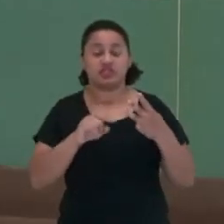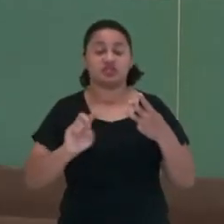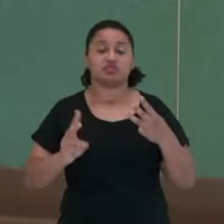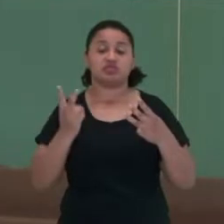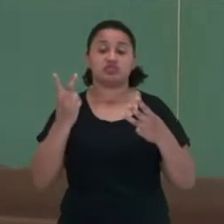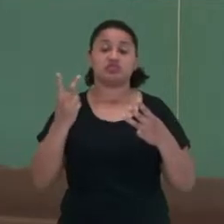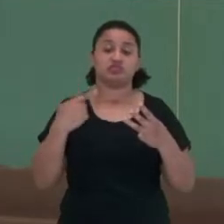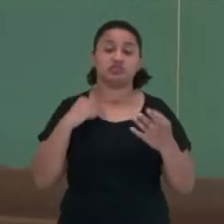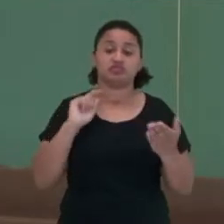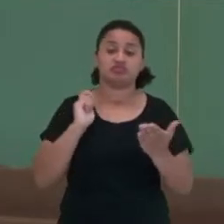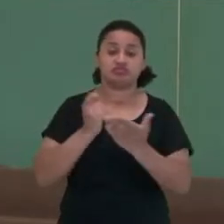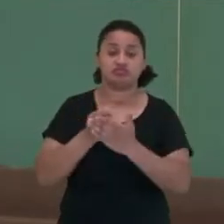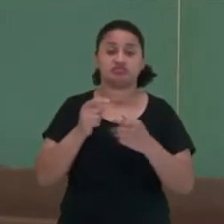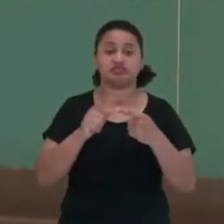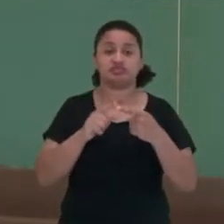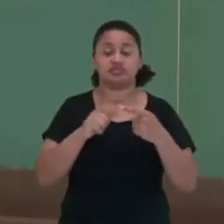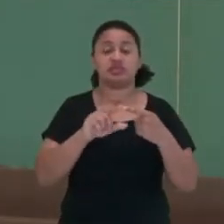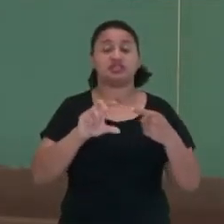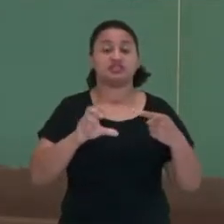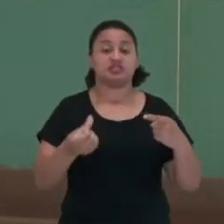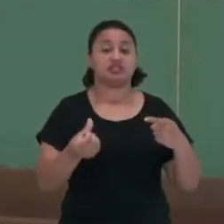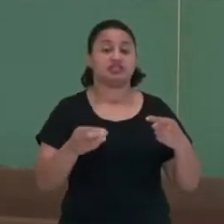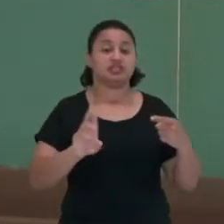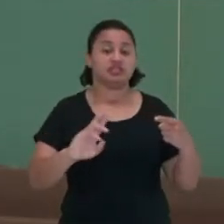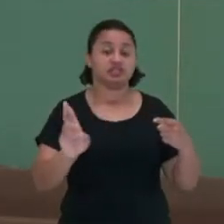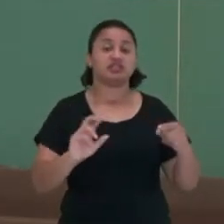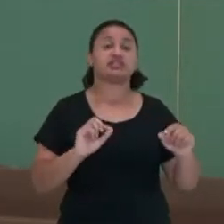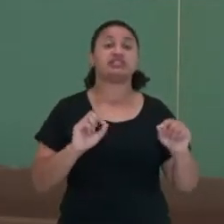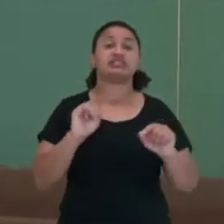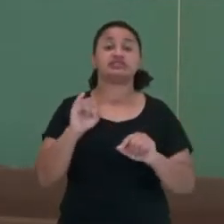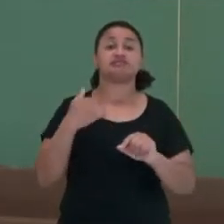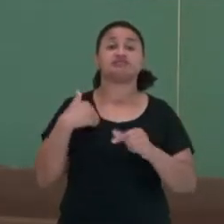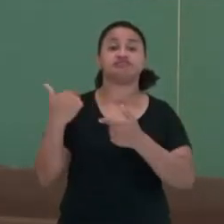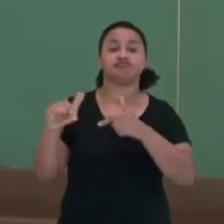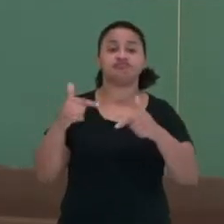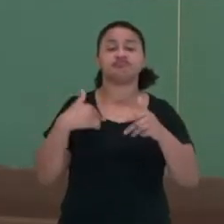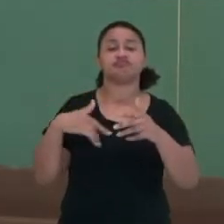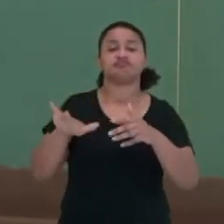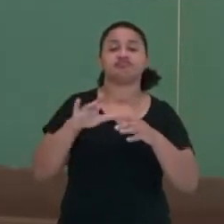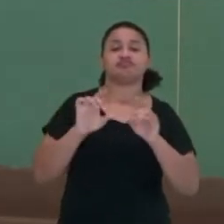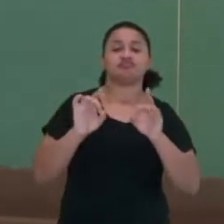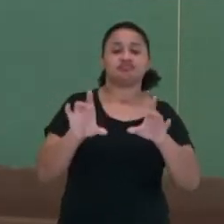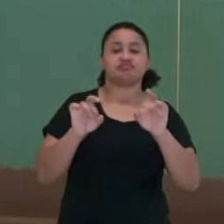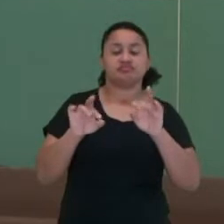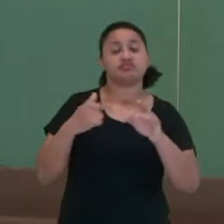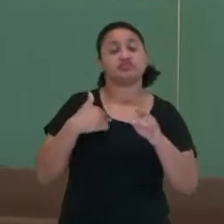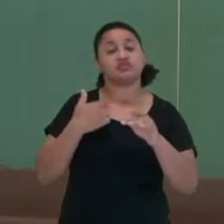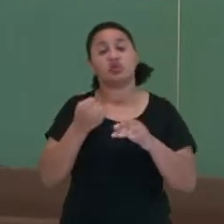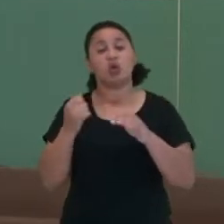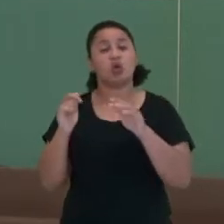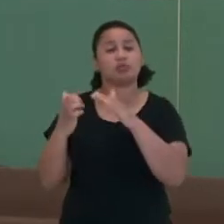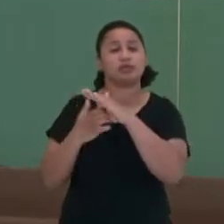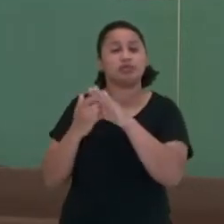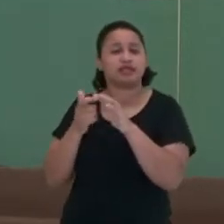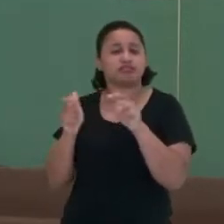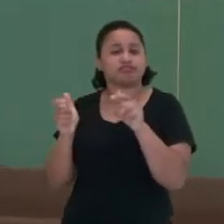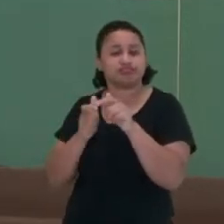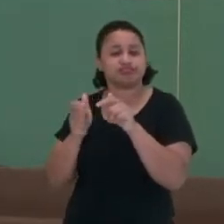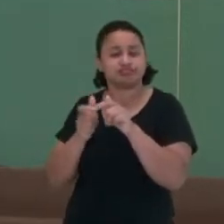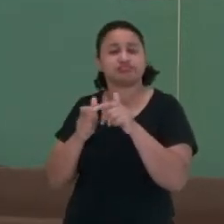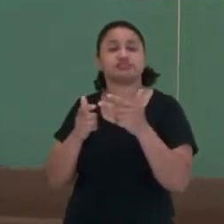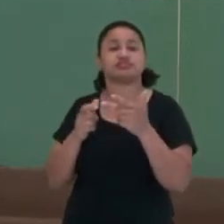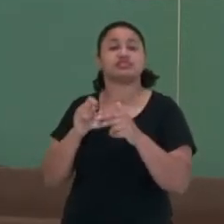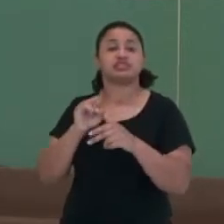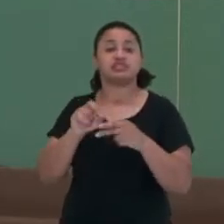valores. Por exemplo, R$ 56 para aquele que trabalha com comércio ou indústria, uma pequena indústria. Se ele é